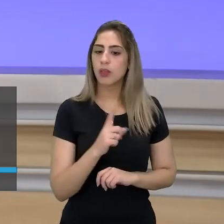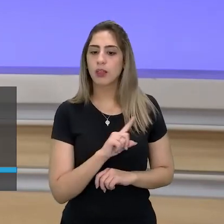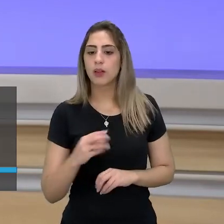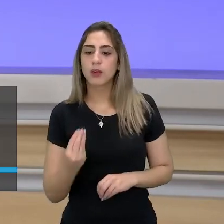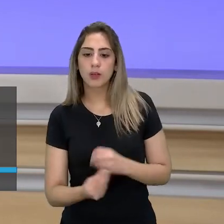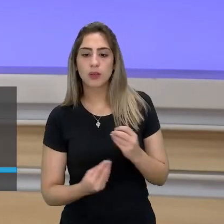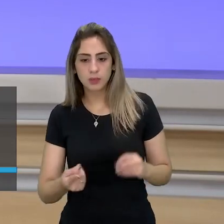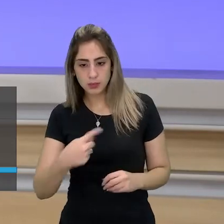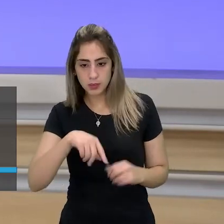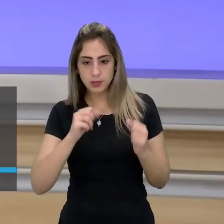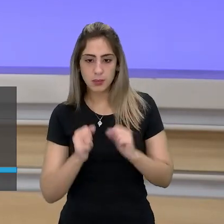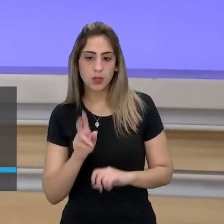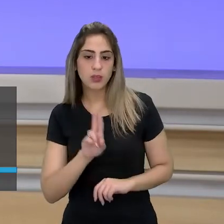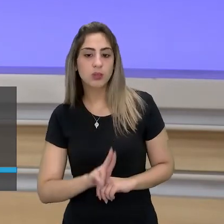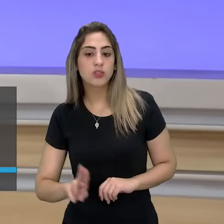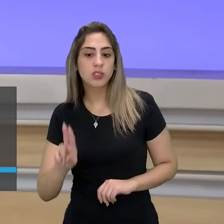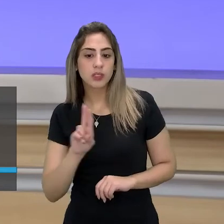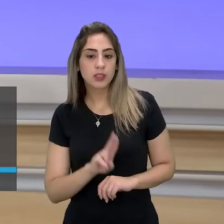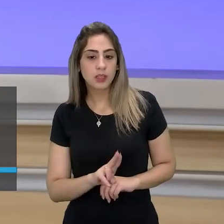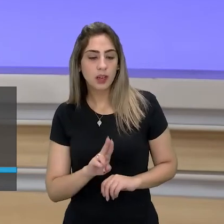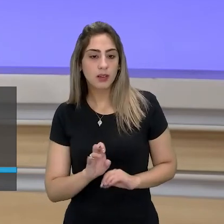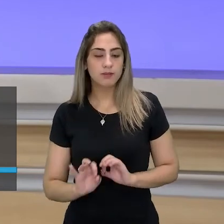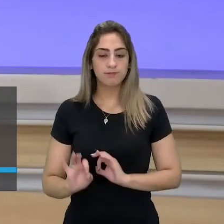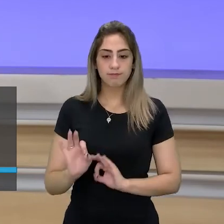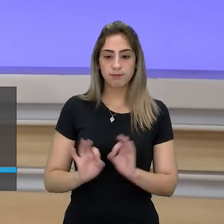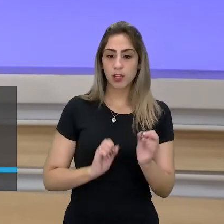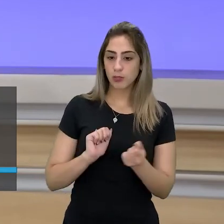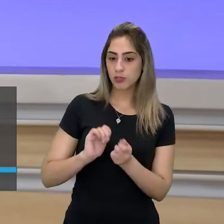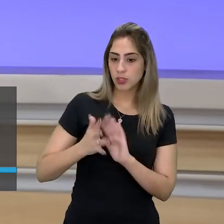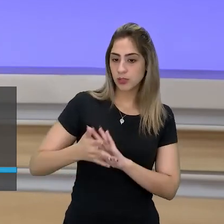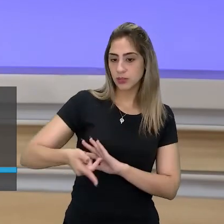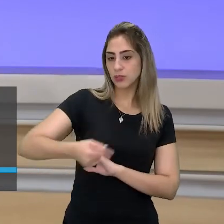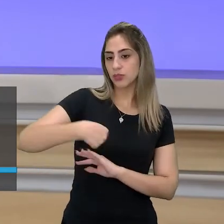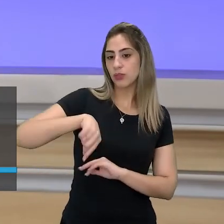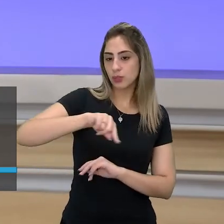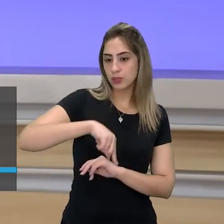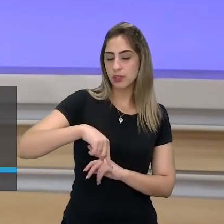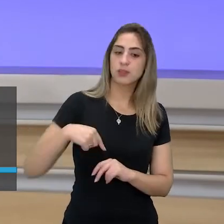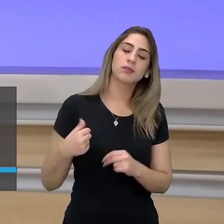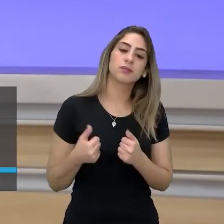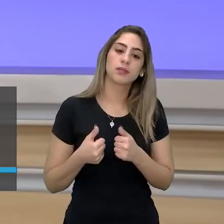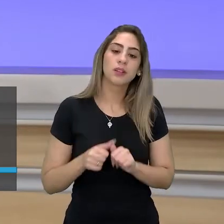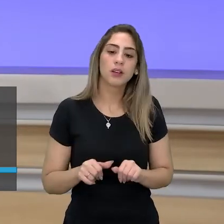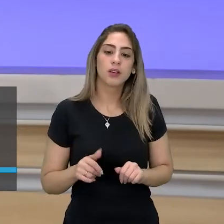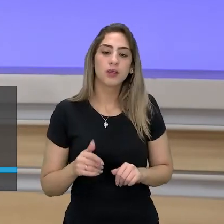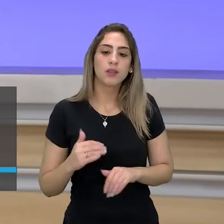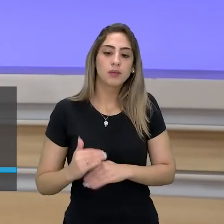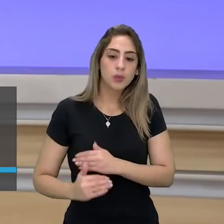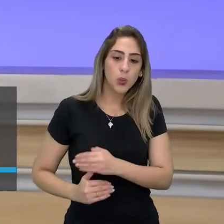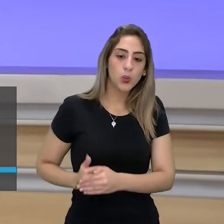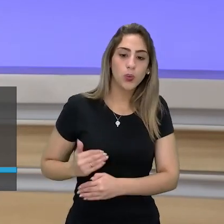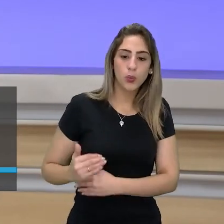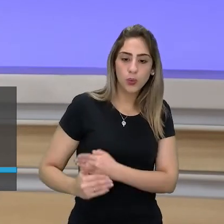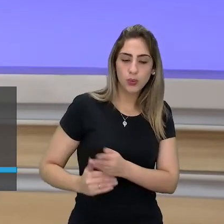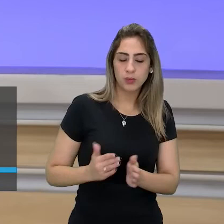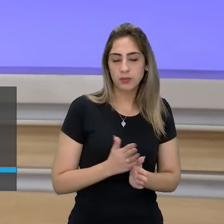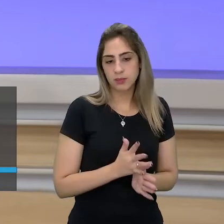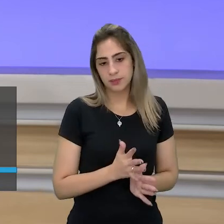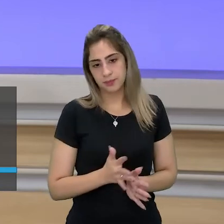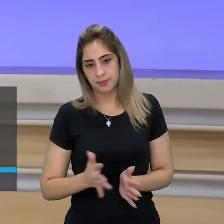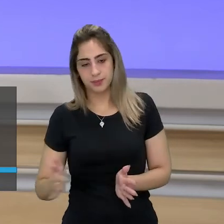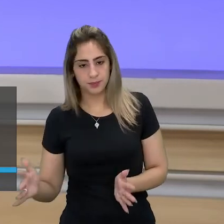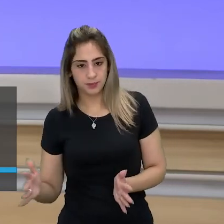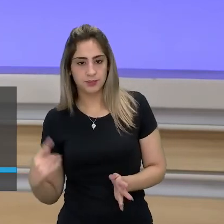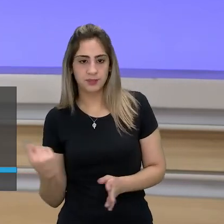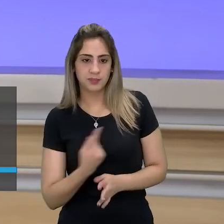que vocês podem utilizar isso no plano de ação de vocês que vocês estão aí desenvolvendo ao longo das